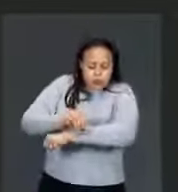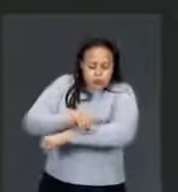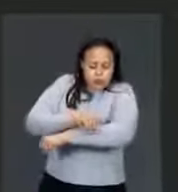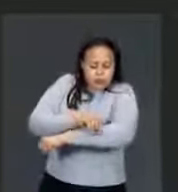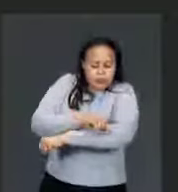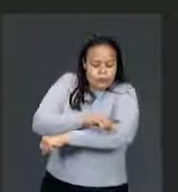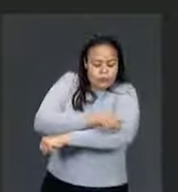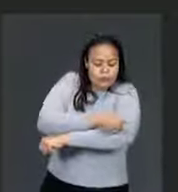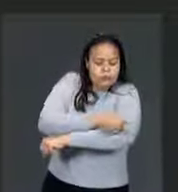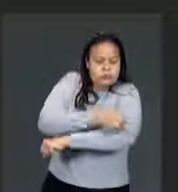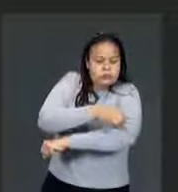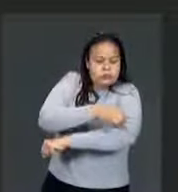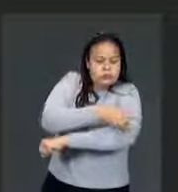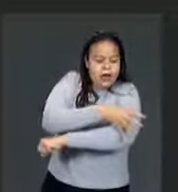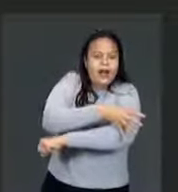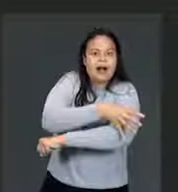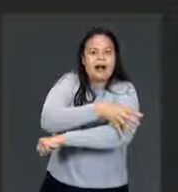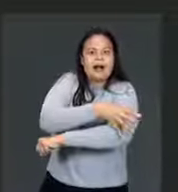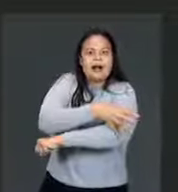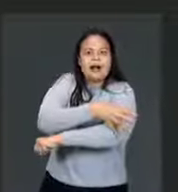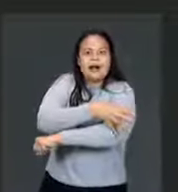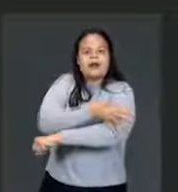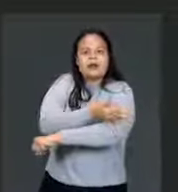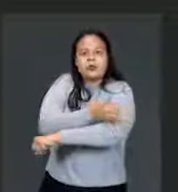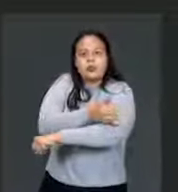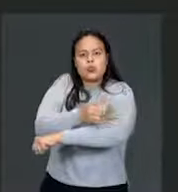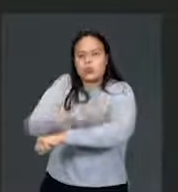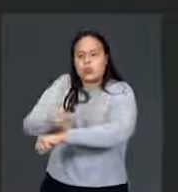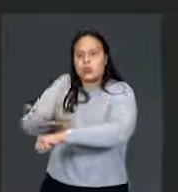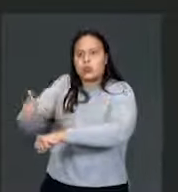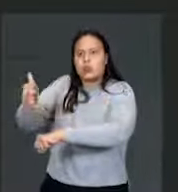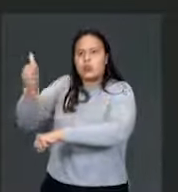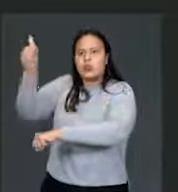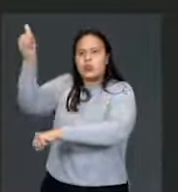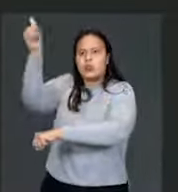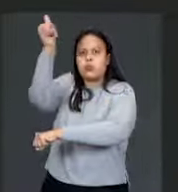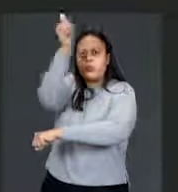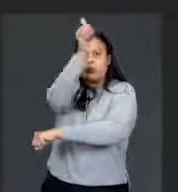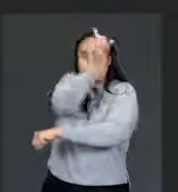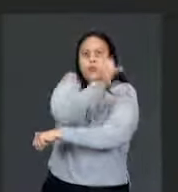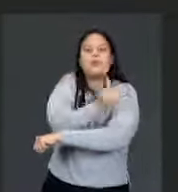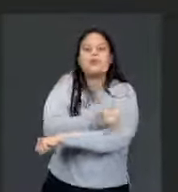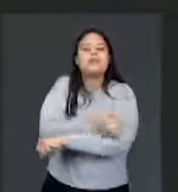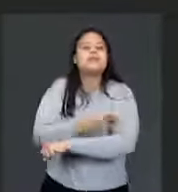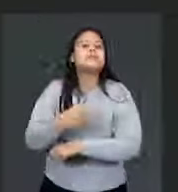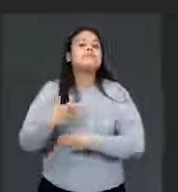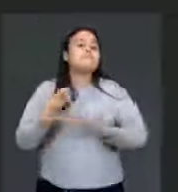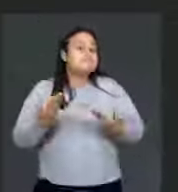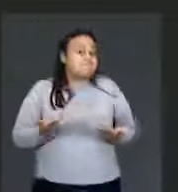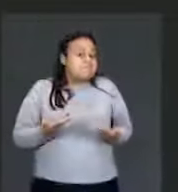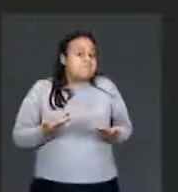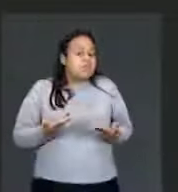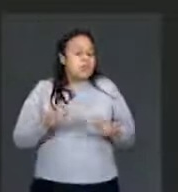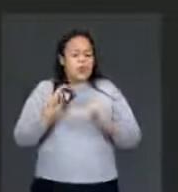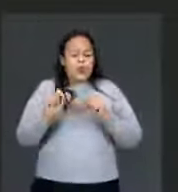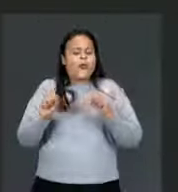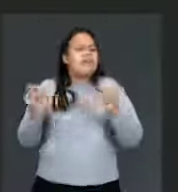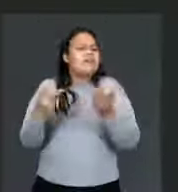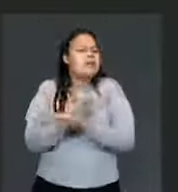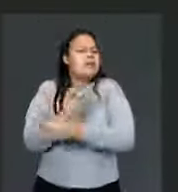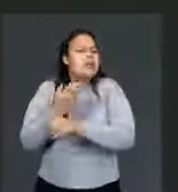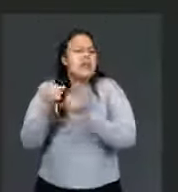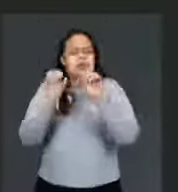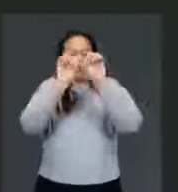começa a percorrer todas as partes desse circuito. Bem, mas o que acontece dentro daquele fio